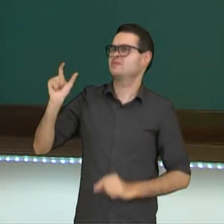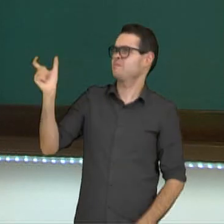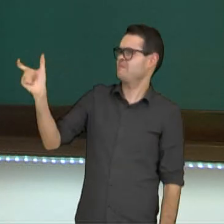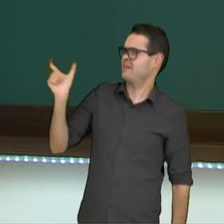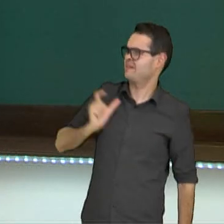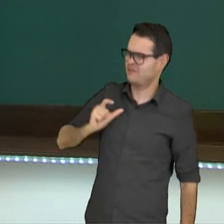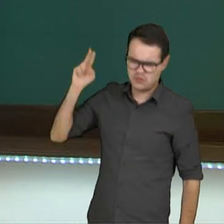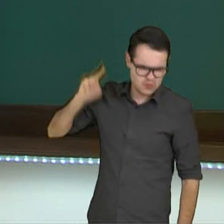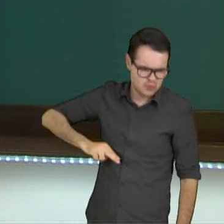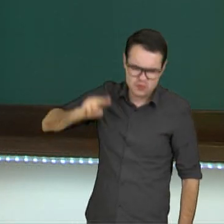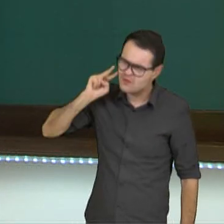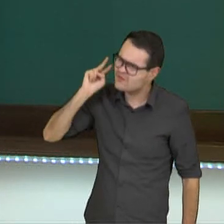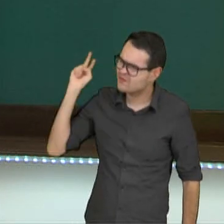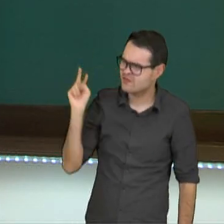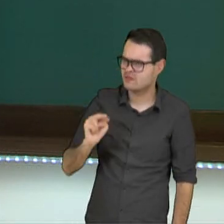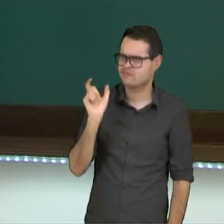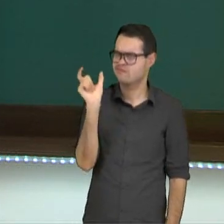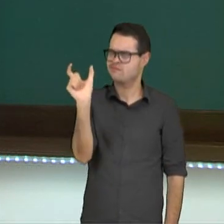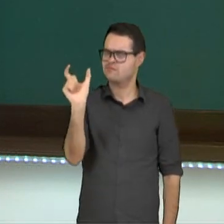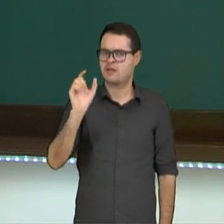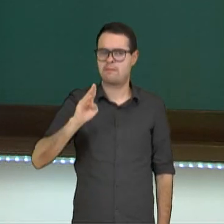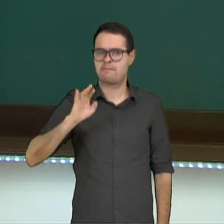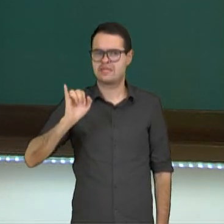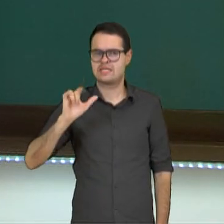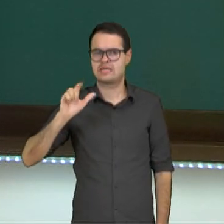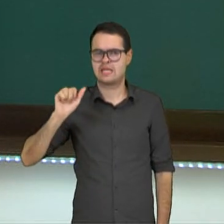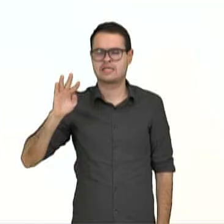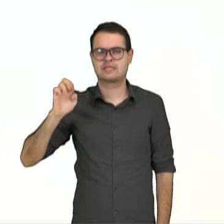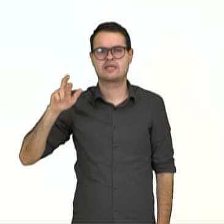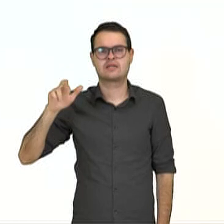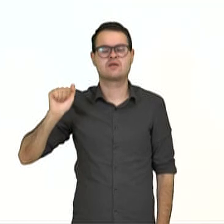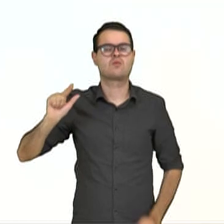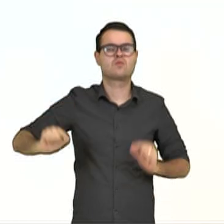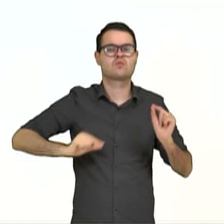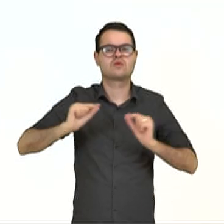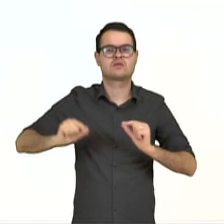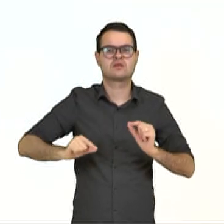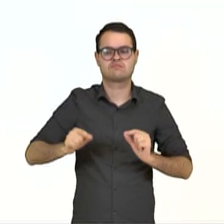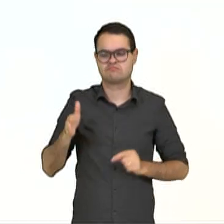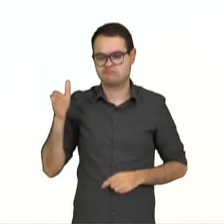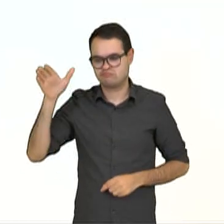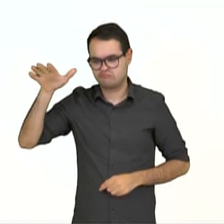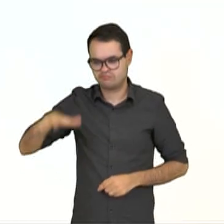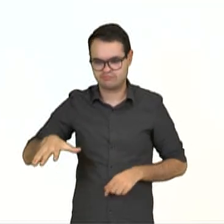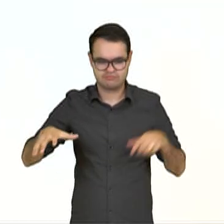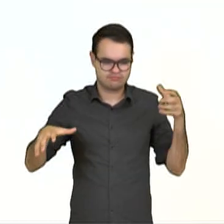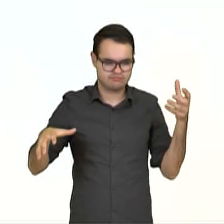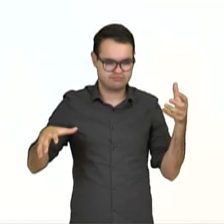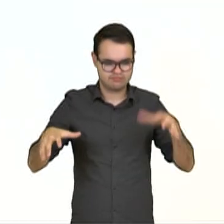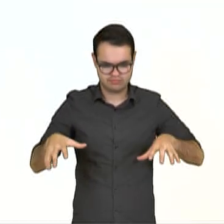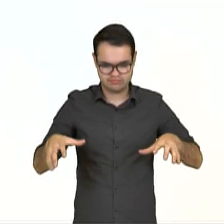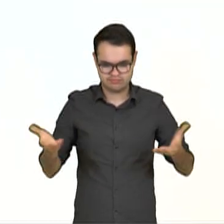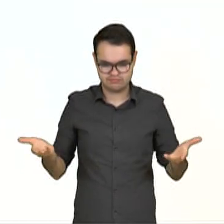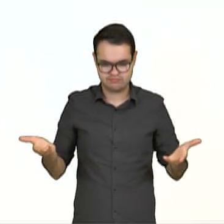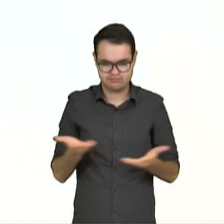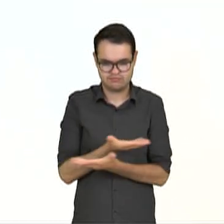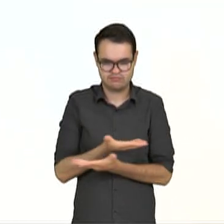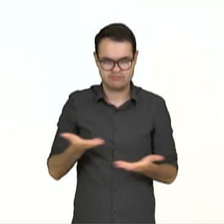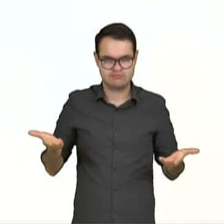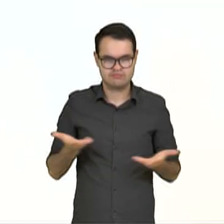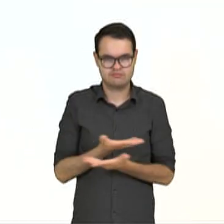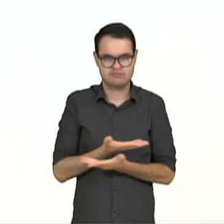ouvi. Bilaterais, presta atenção. Entre dois estados e se baseiam